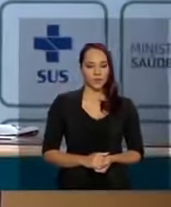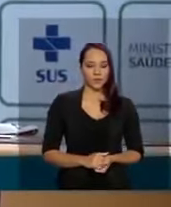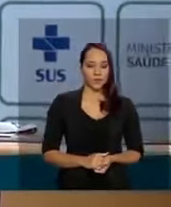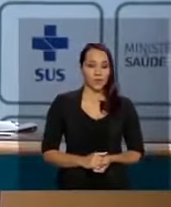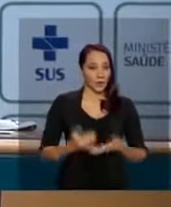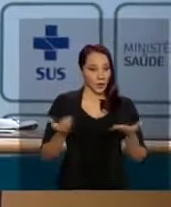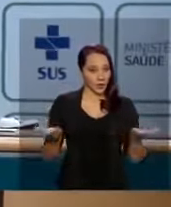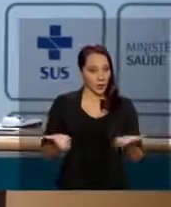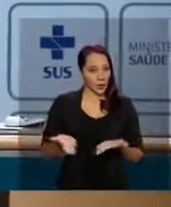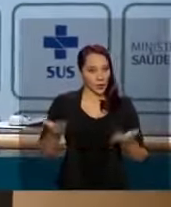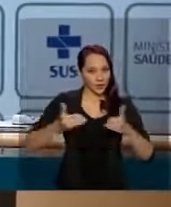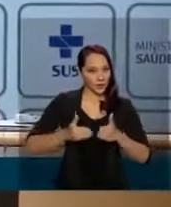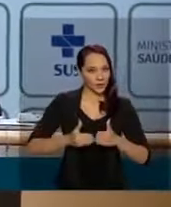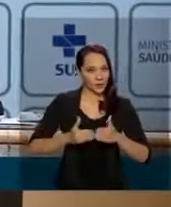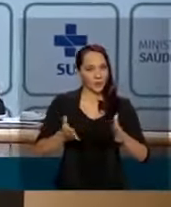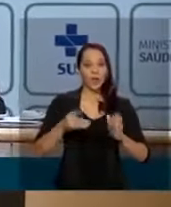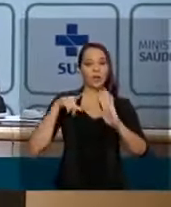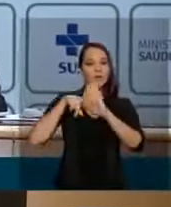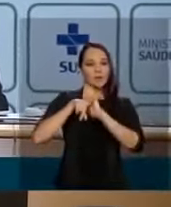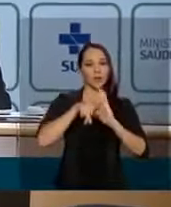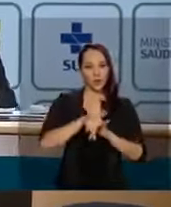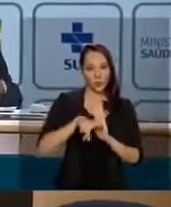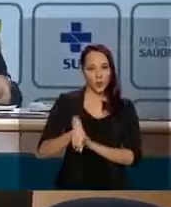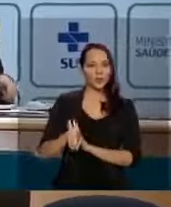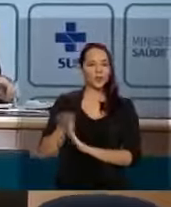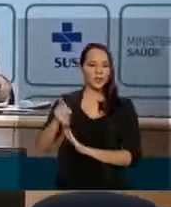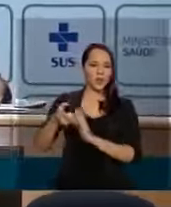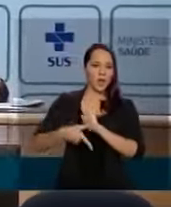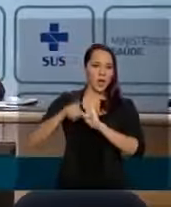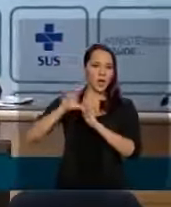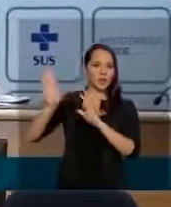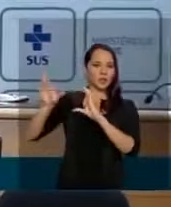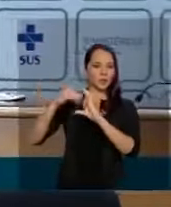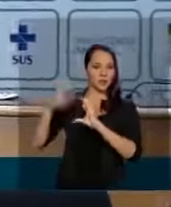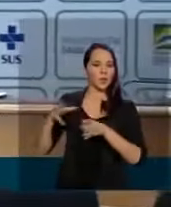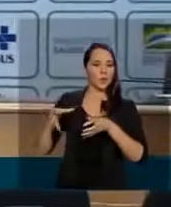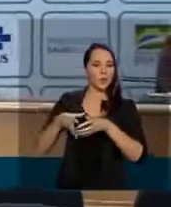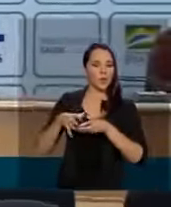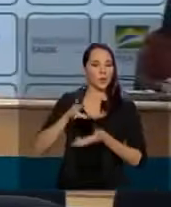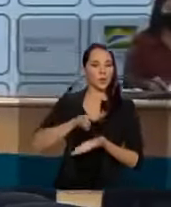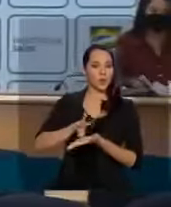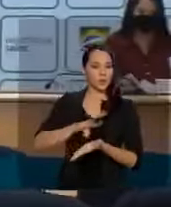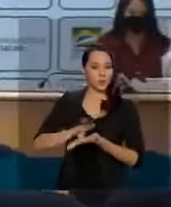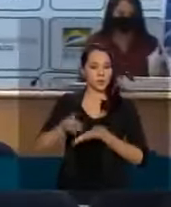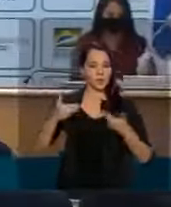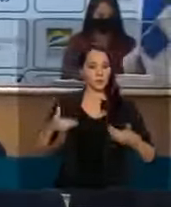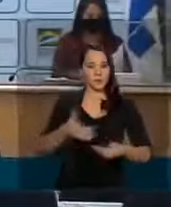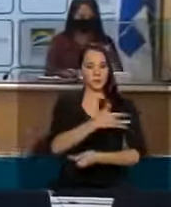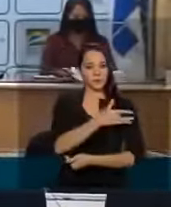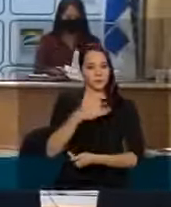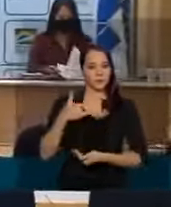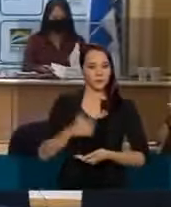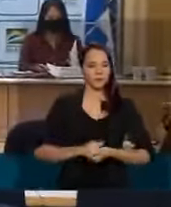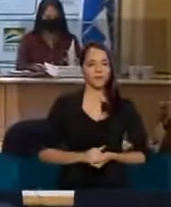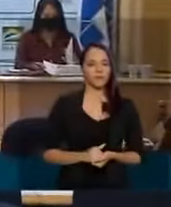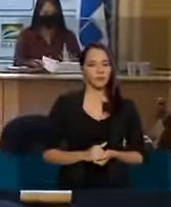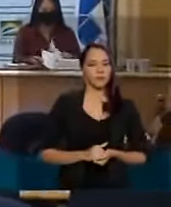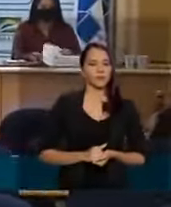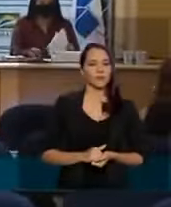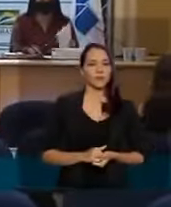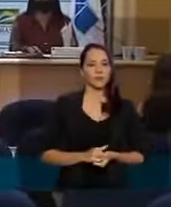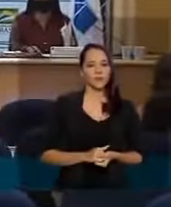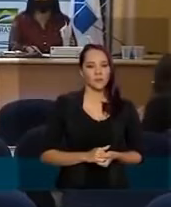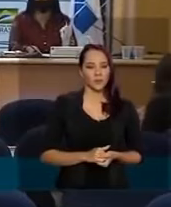Então, secretário, daremos início às perguntas feitas previamente no grupo de WhatsApp do Ministério da Saúde pelos